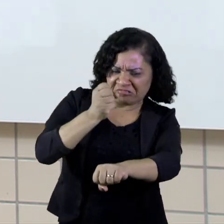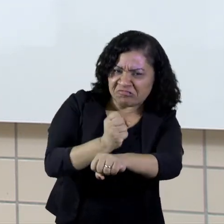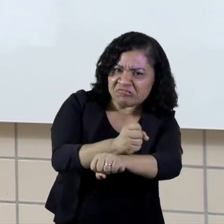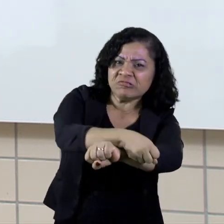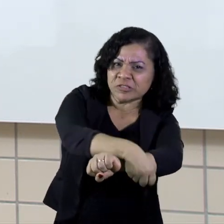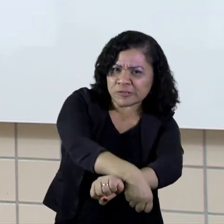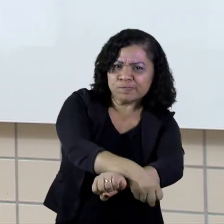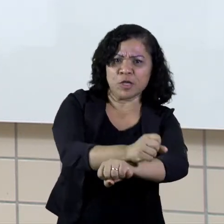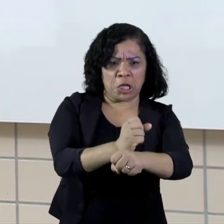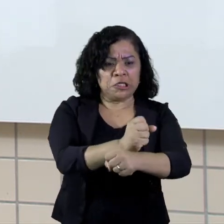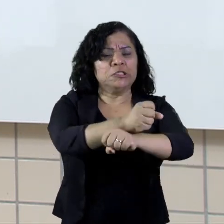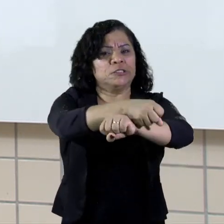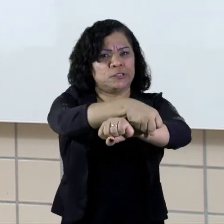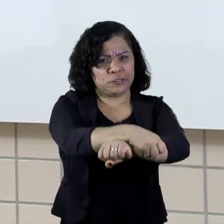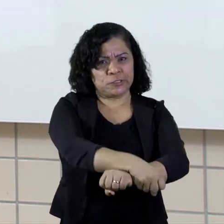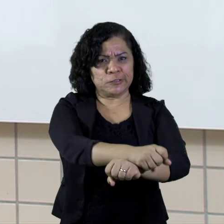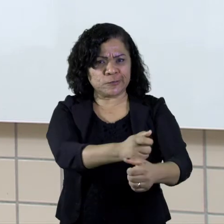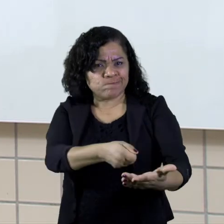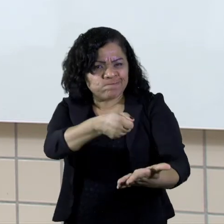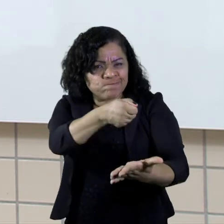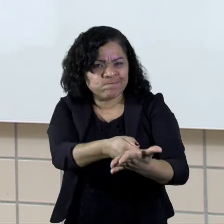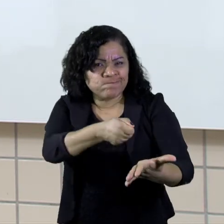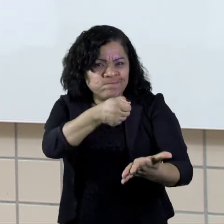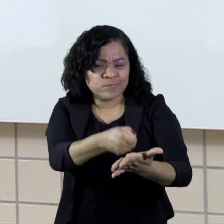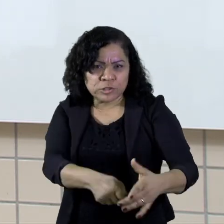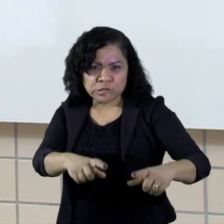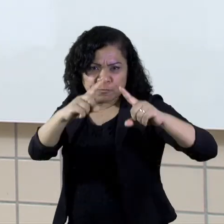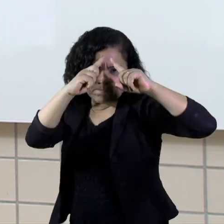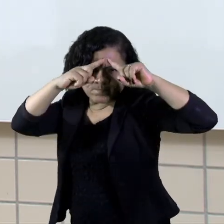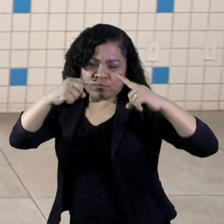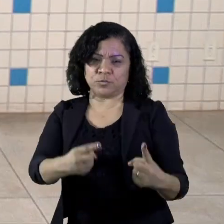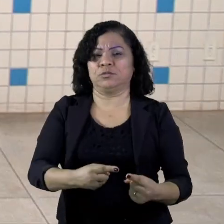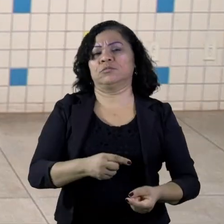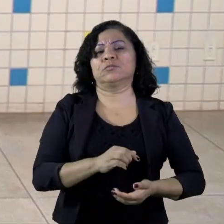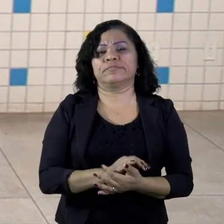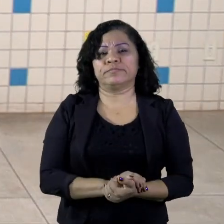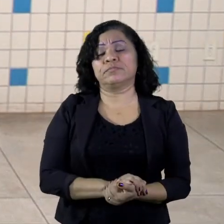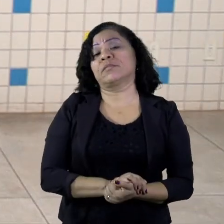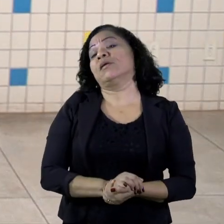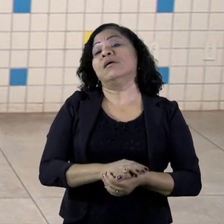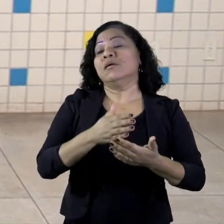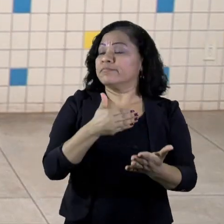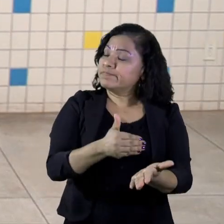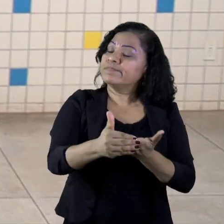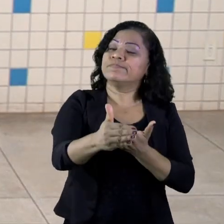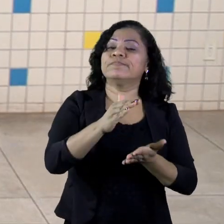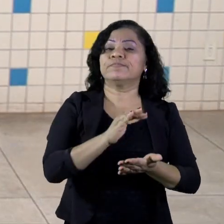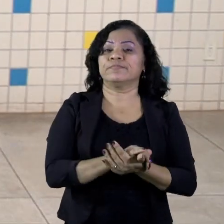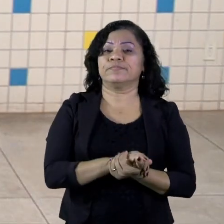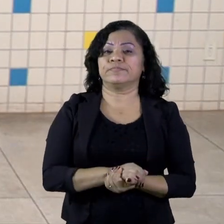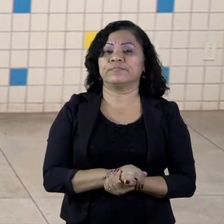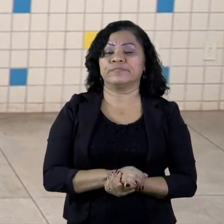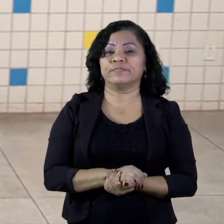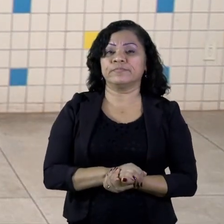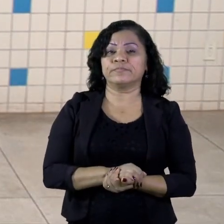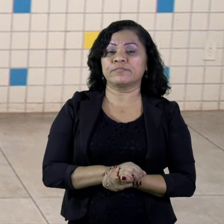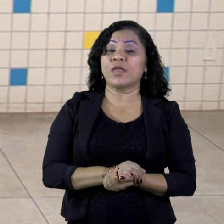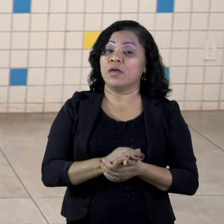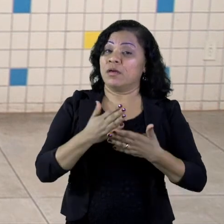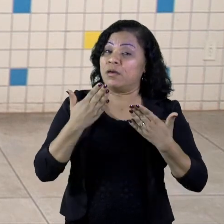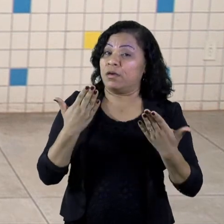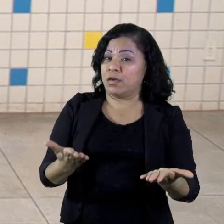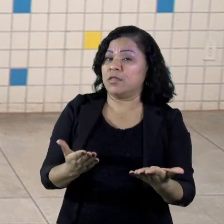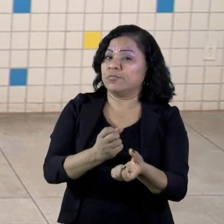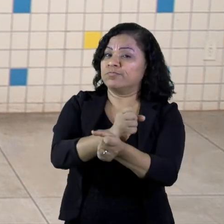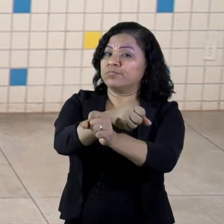escravidão bem dura e bem violenta. Vamos continuar então. Os escravos, de